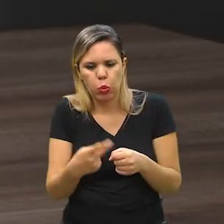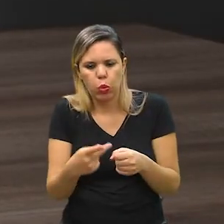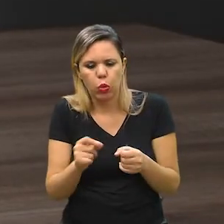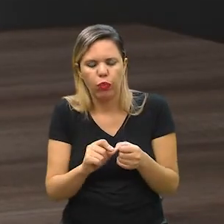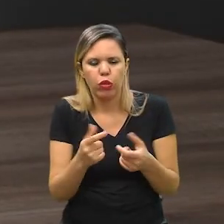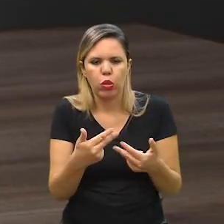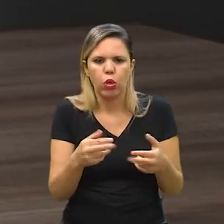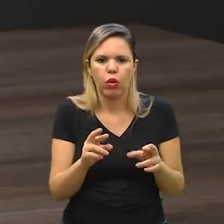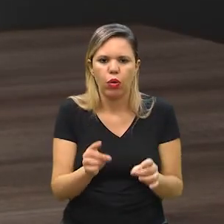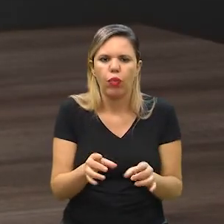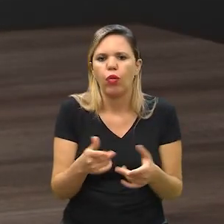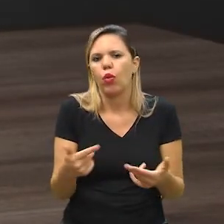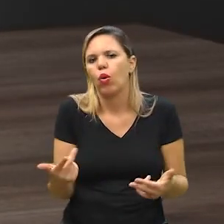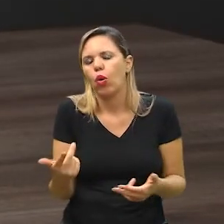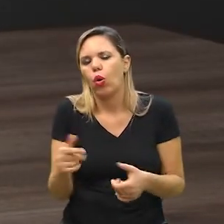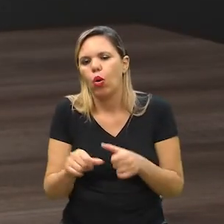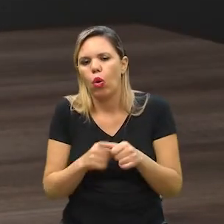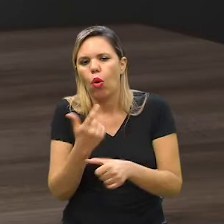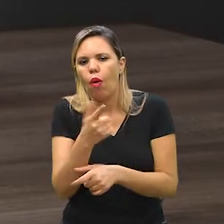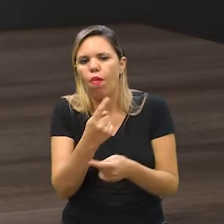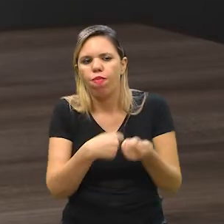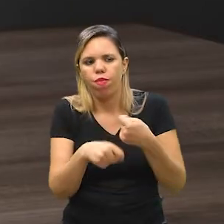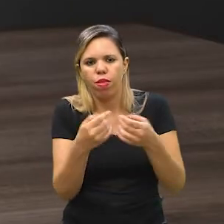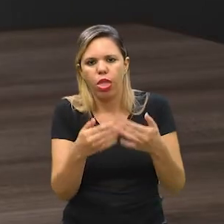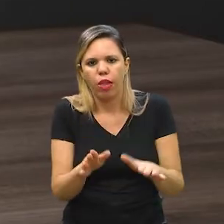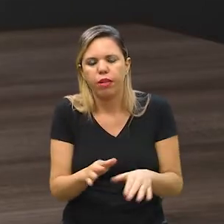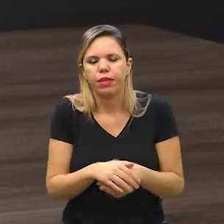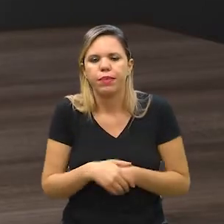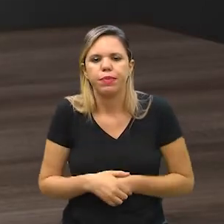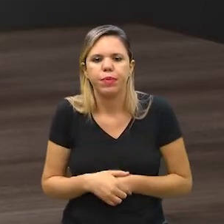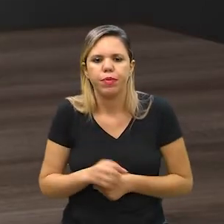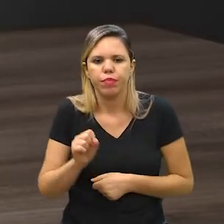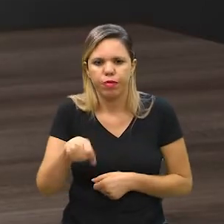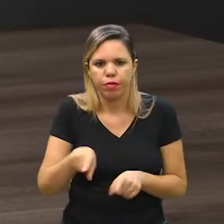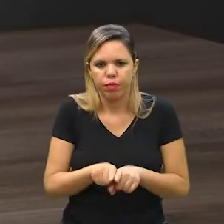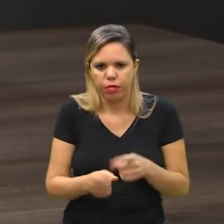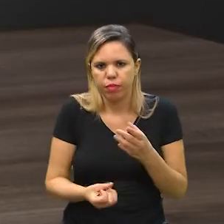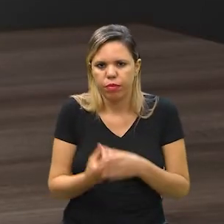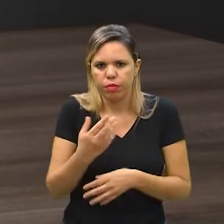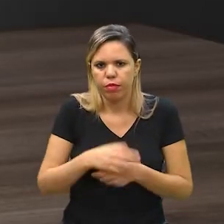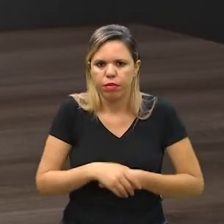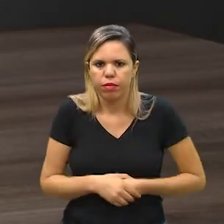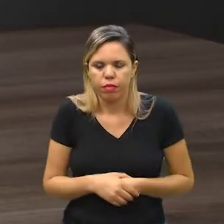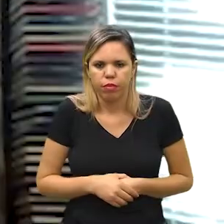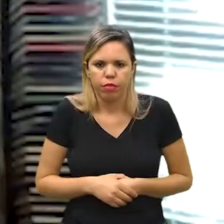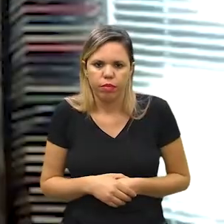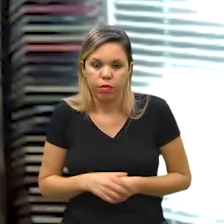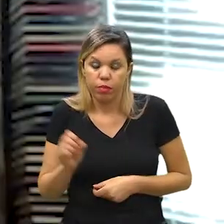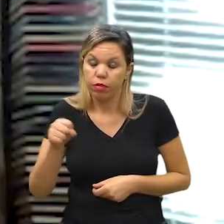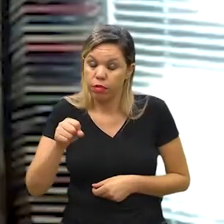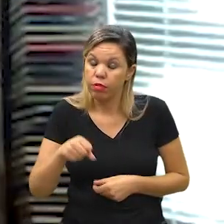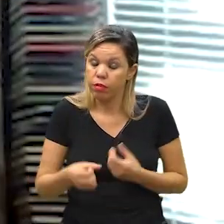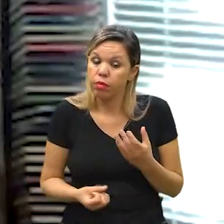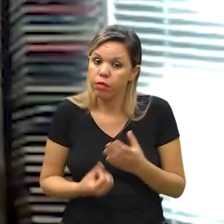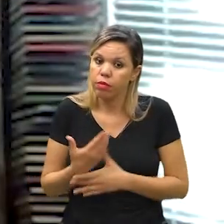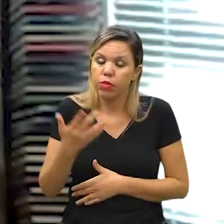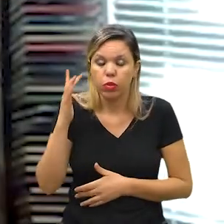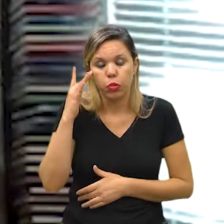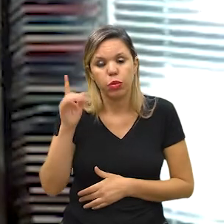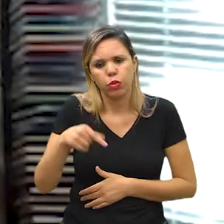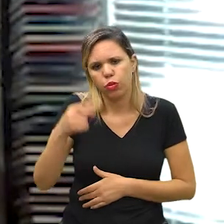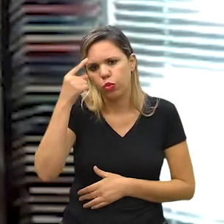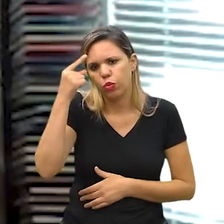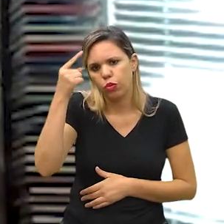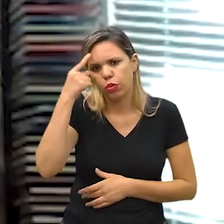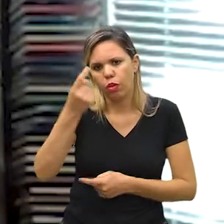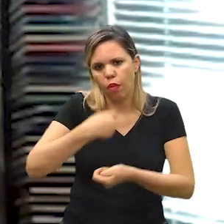é melhor eu fazer outra coisa e acaba abrindo um outro tipo de negócio. Isso também acontece? Sim, eu acho